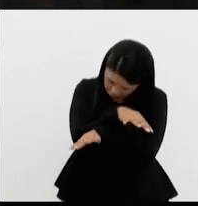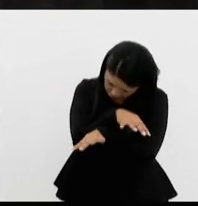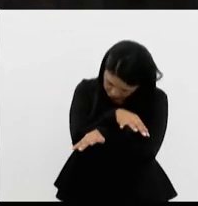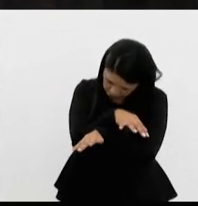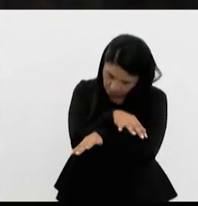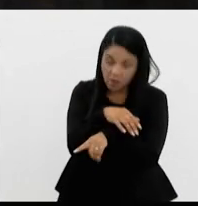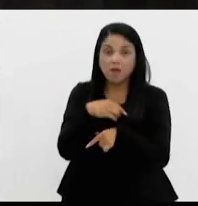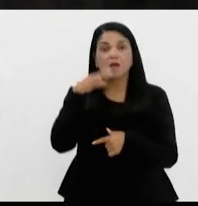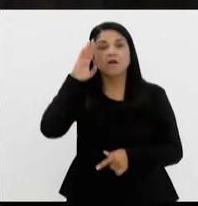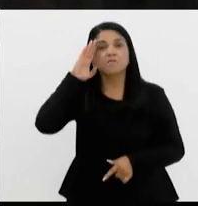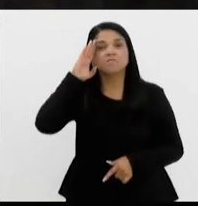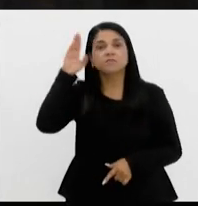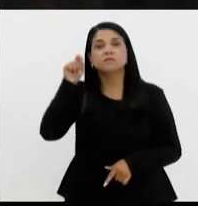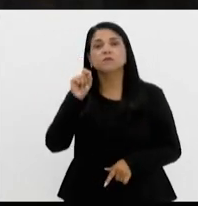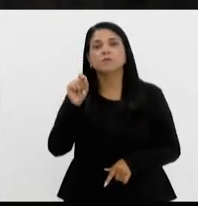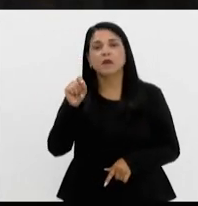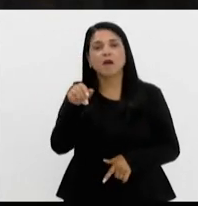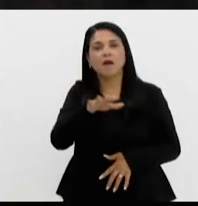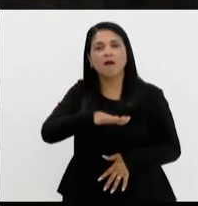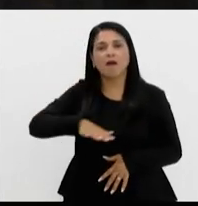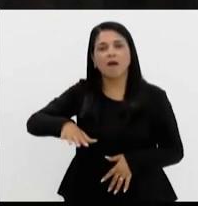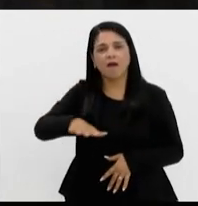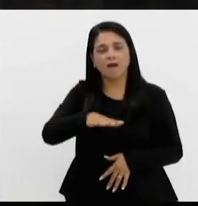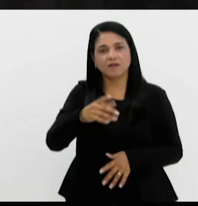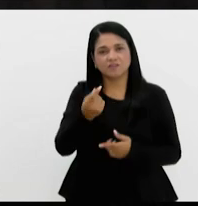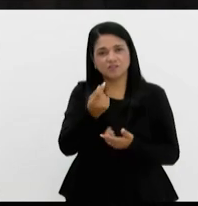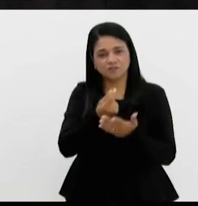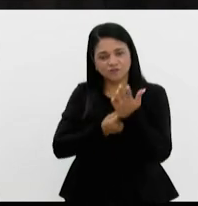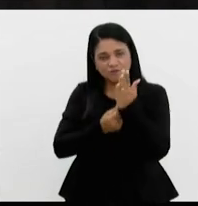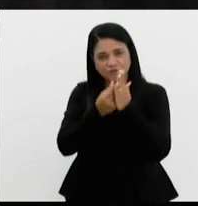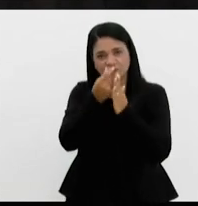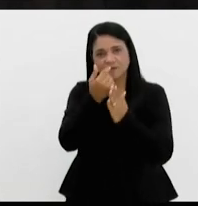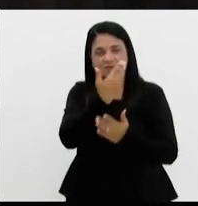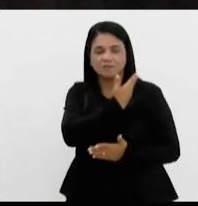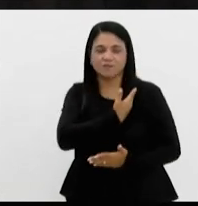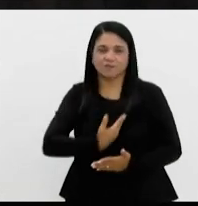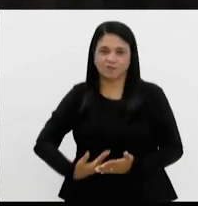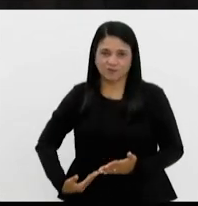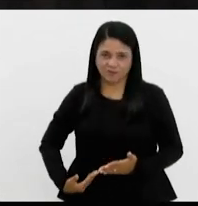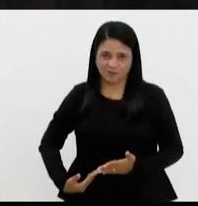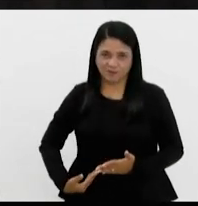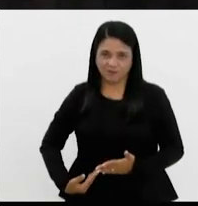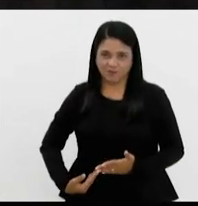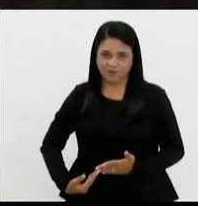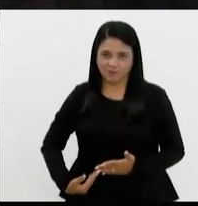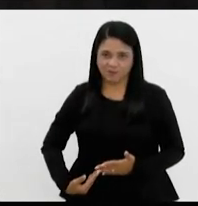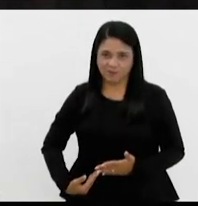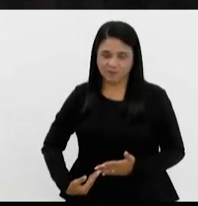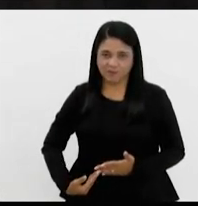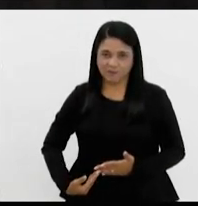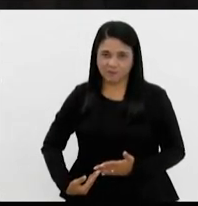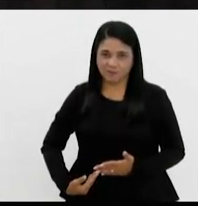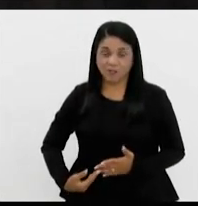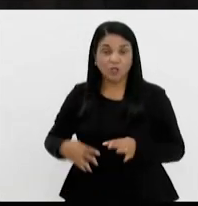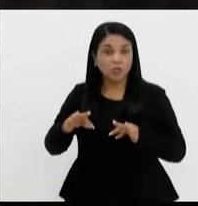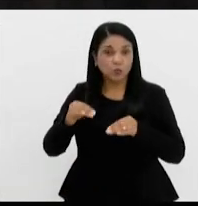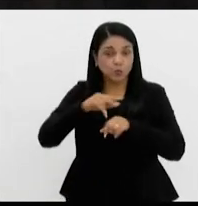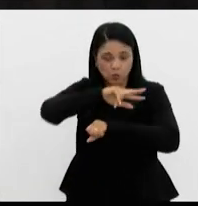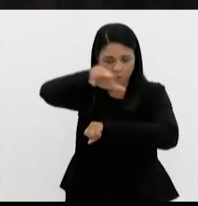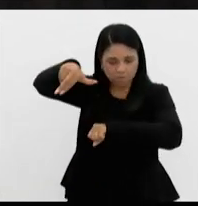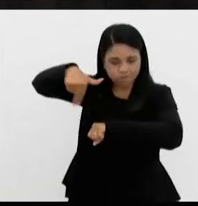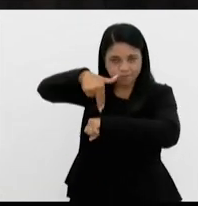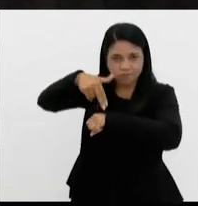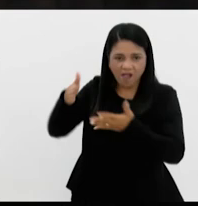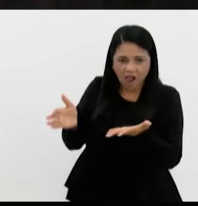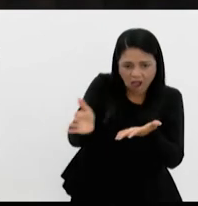principalmente na área das finanças públicas. De tudo que a União arrecada no estado